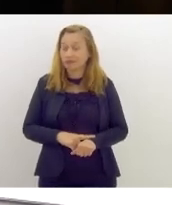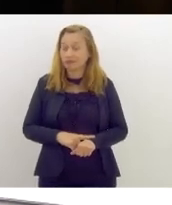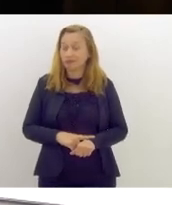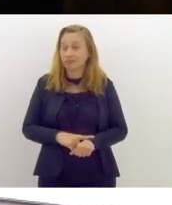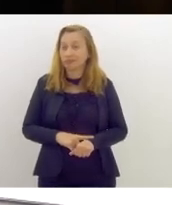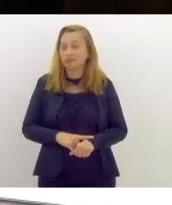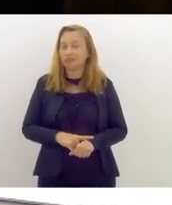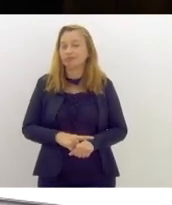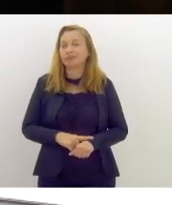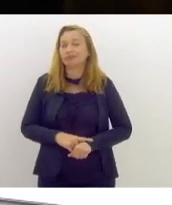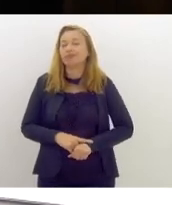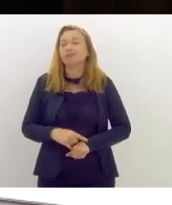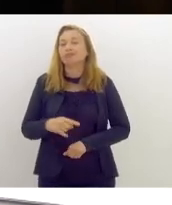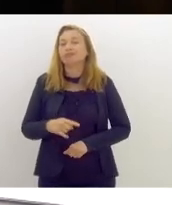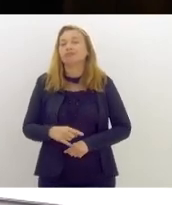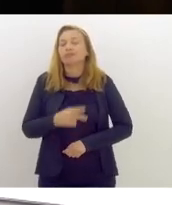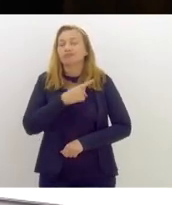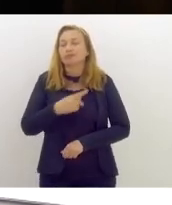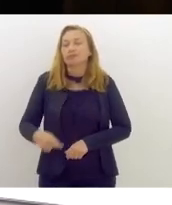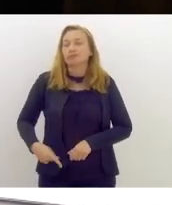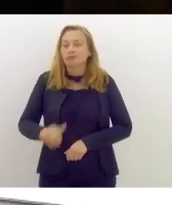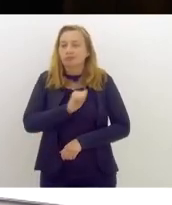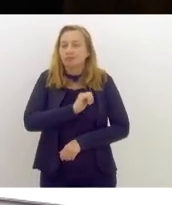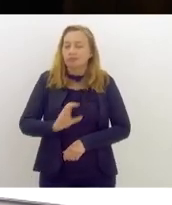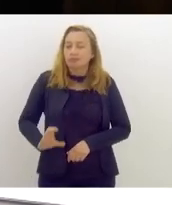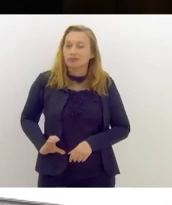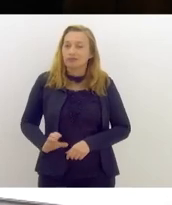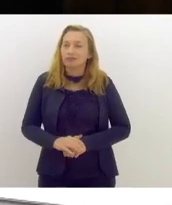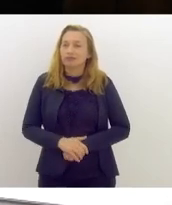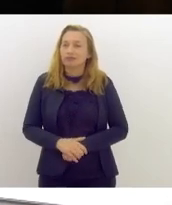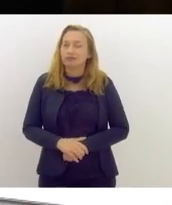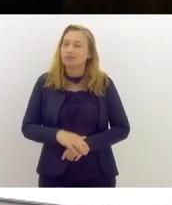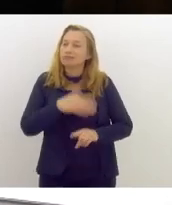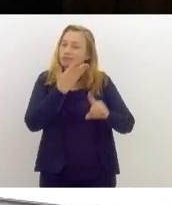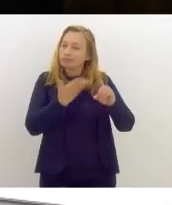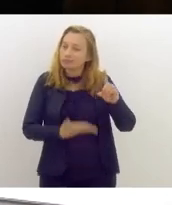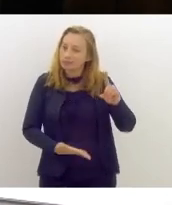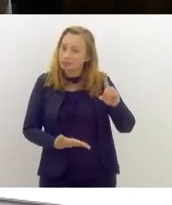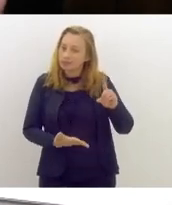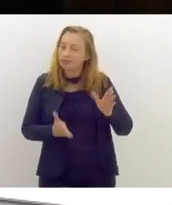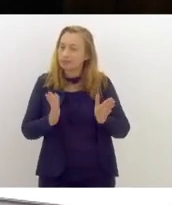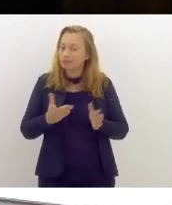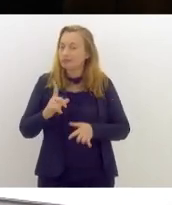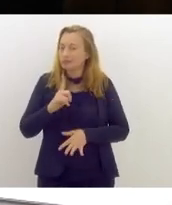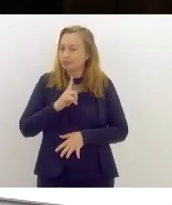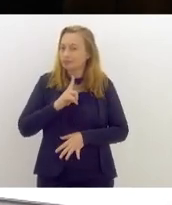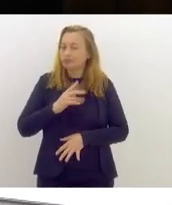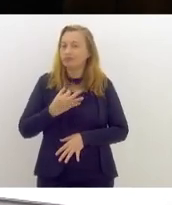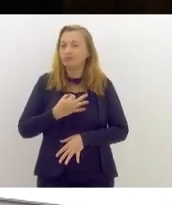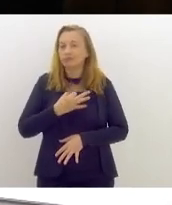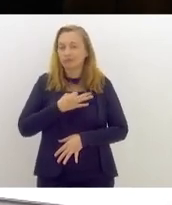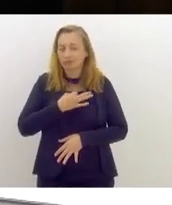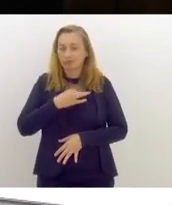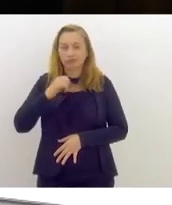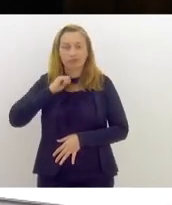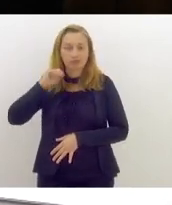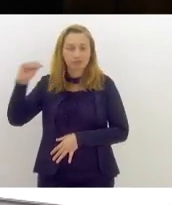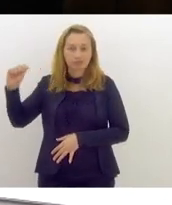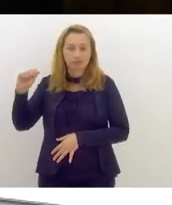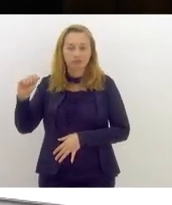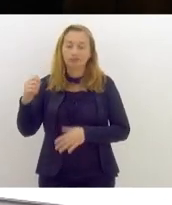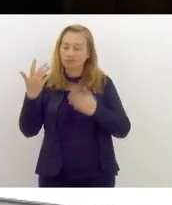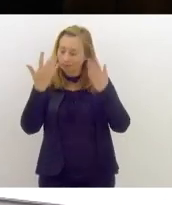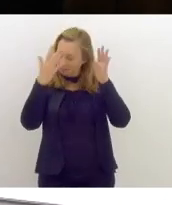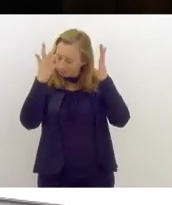pelo de autoria do nosso Presidente André siciliano para fazer uma homenagem já que ela já tem a medalha Tiradentes de uma Moção